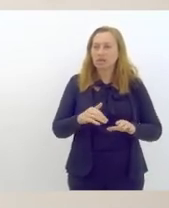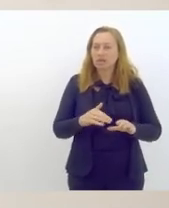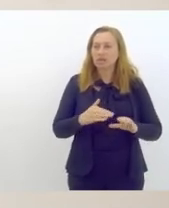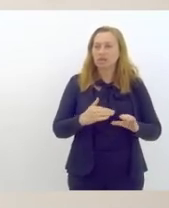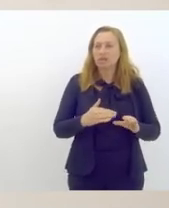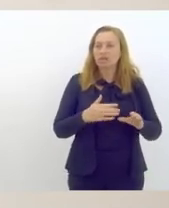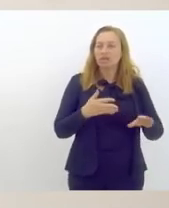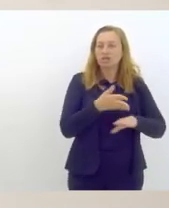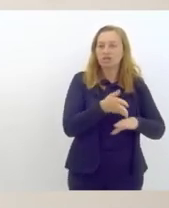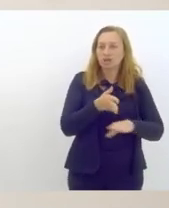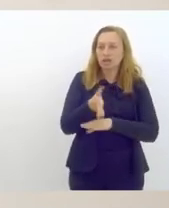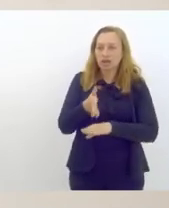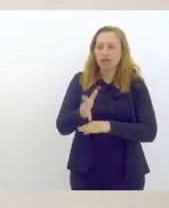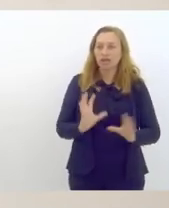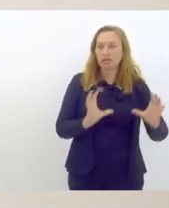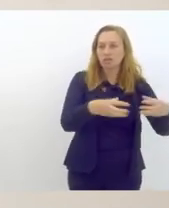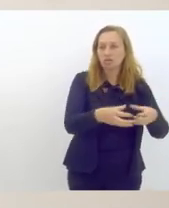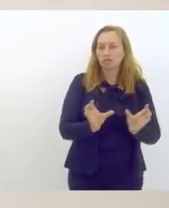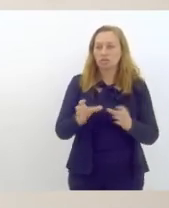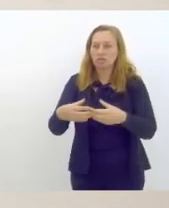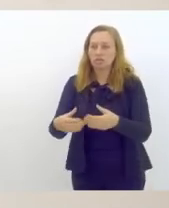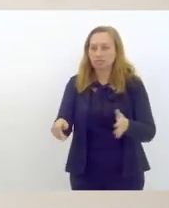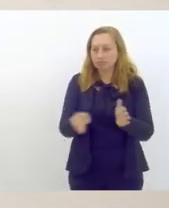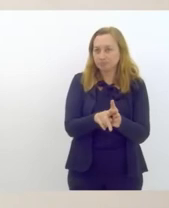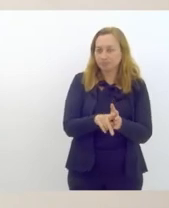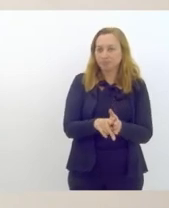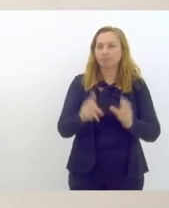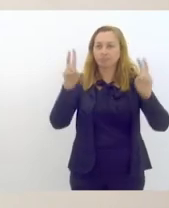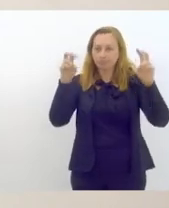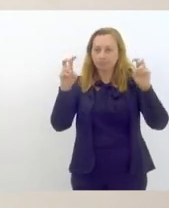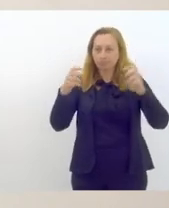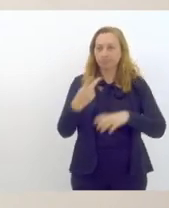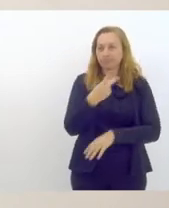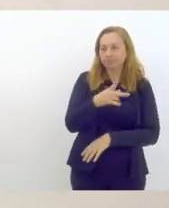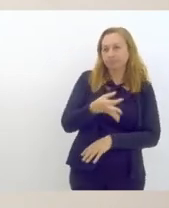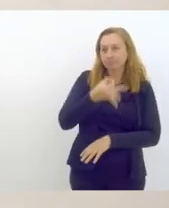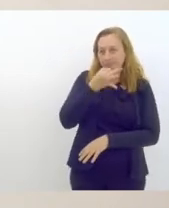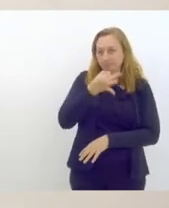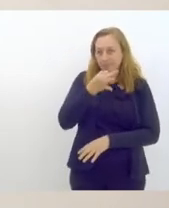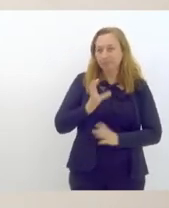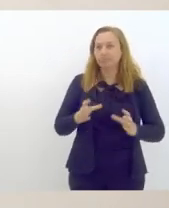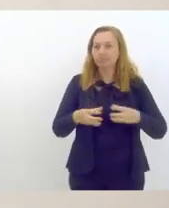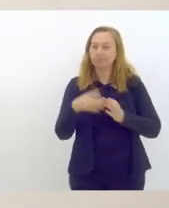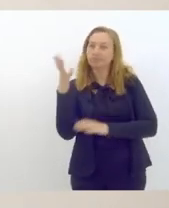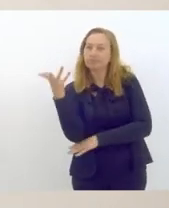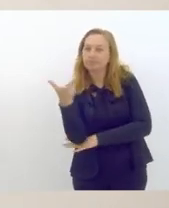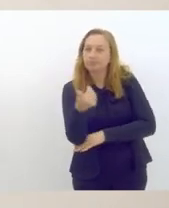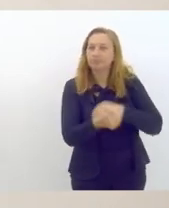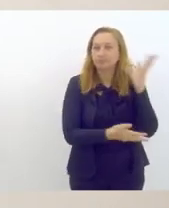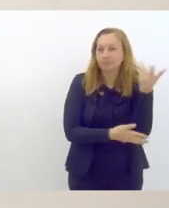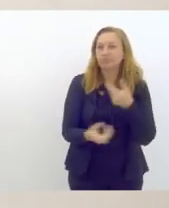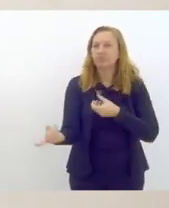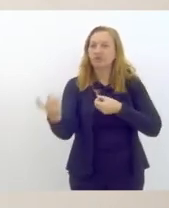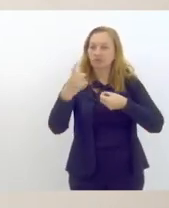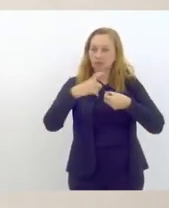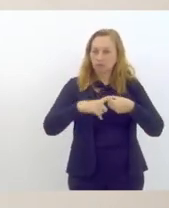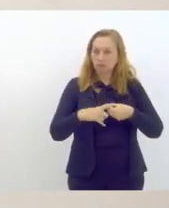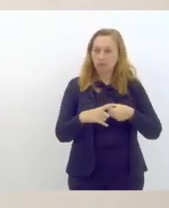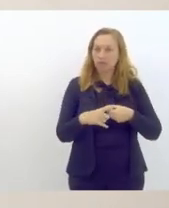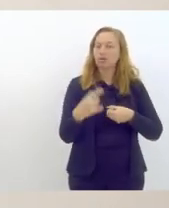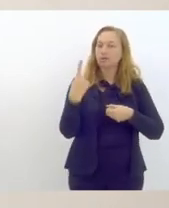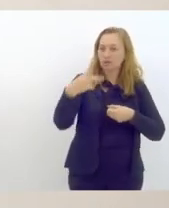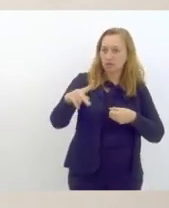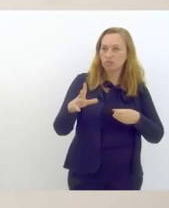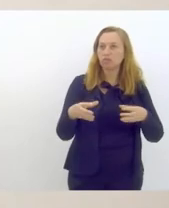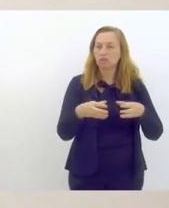comissões temáticas. Então, certamente, a sugestão, né, da Comissão de Meio Ambiente vai voltar, inclusive, para a sua comissão